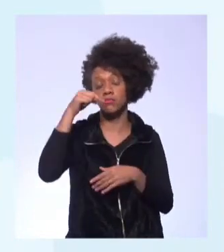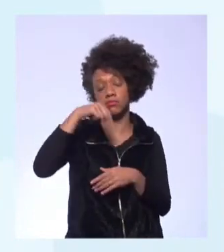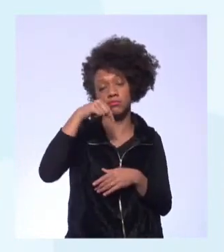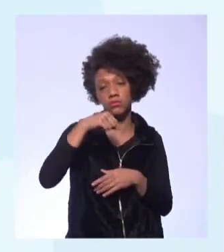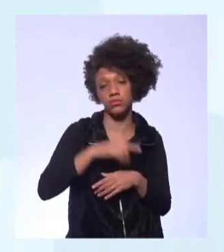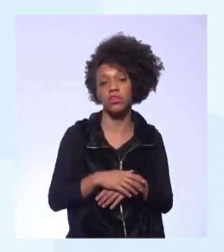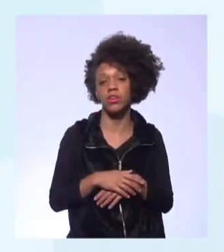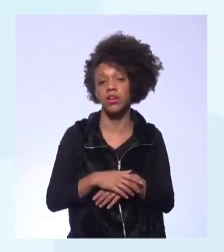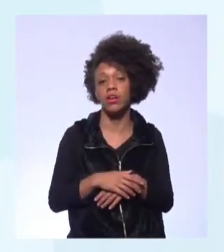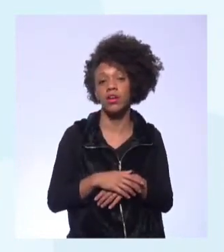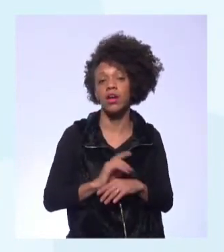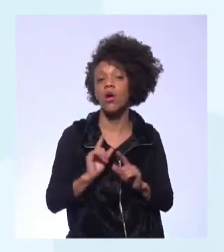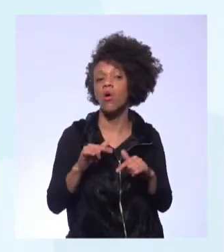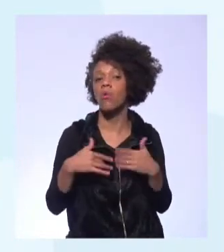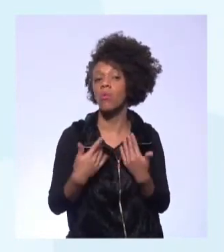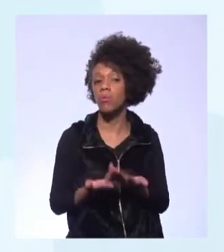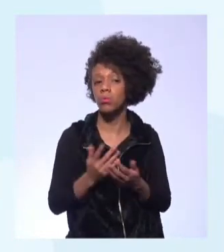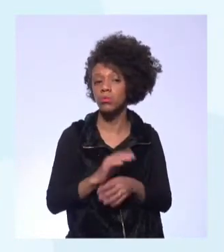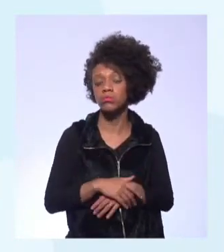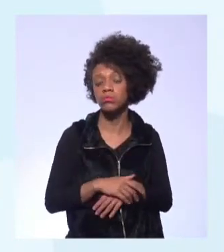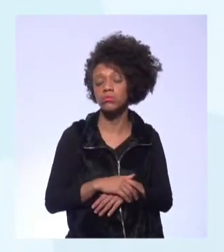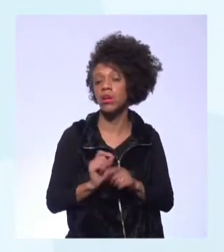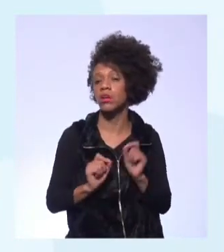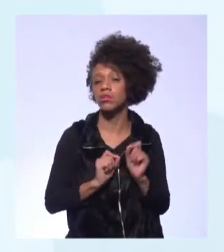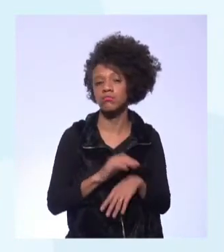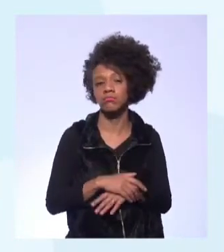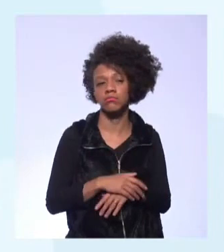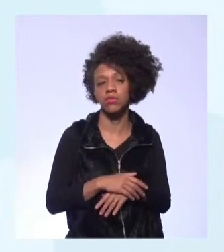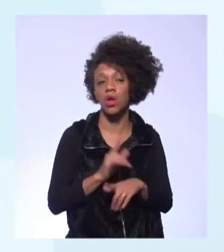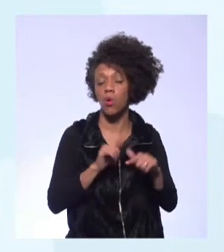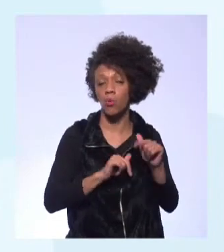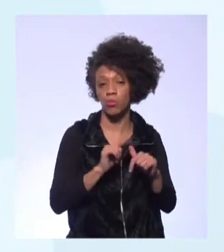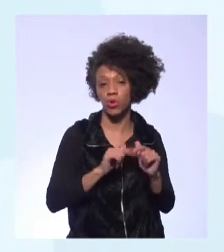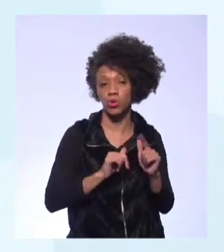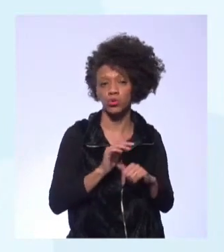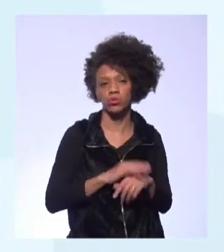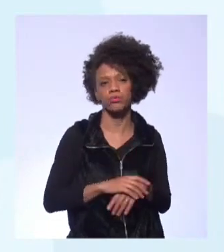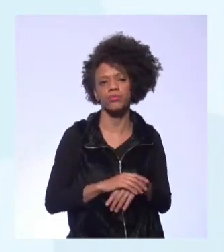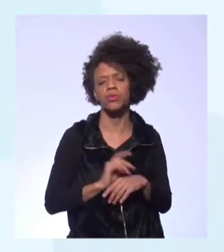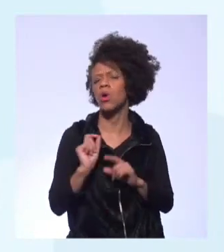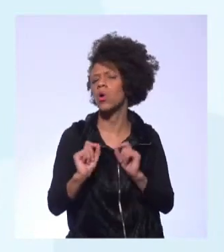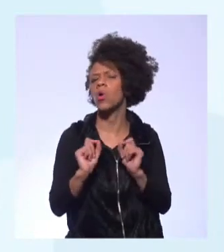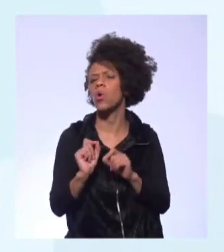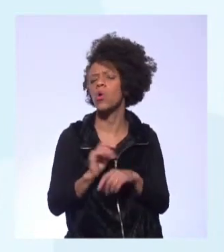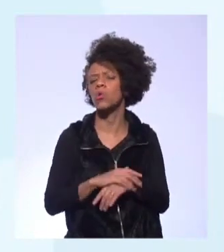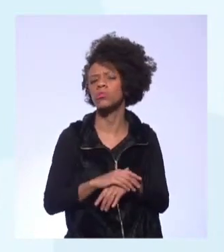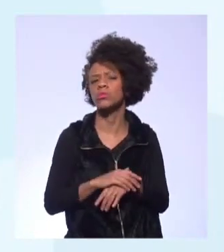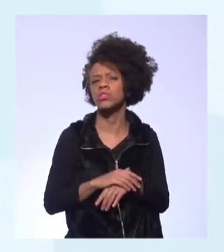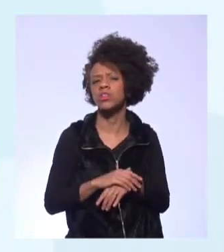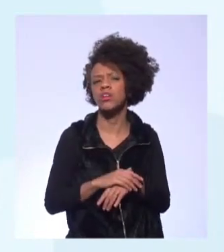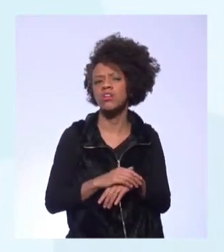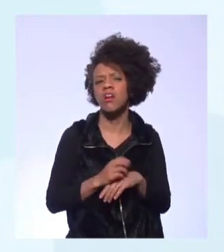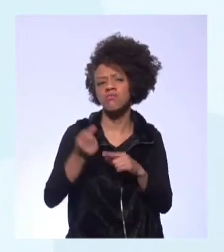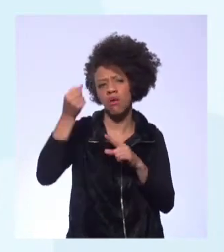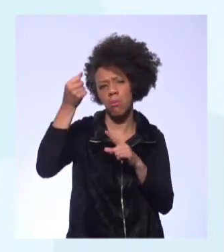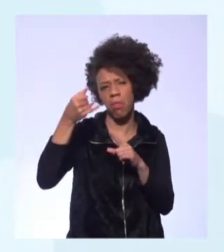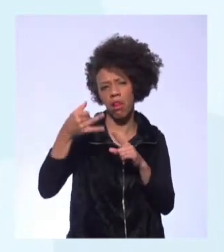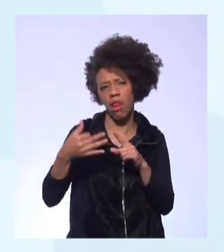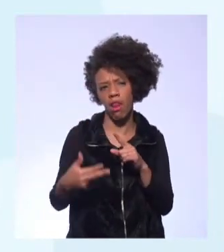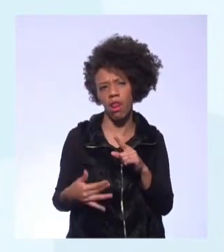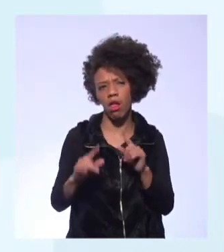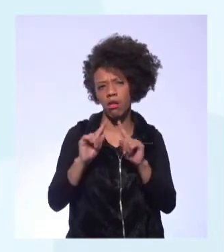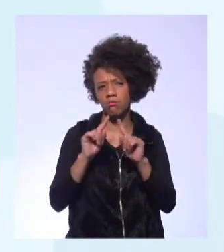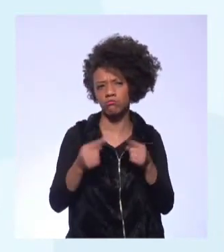antes da seta, reagente, pós-seta, né? Depois da seta, vai ser quem? O meu produto. O que vem essas letras entre parênteses? É o